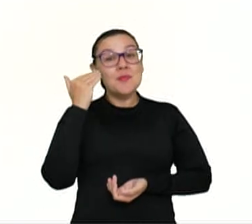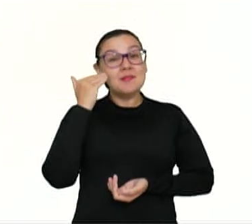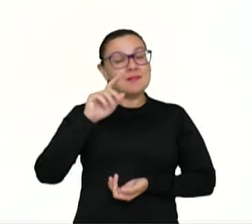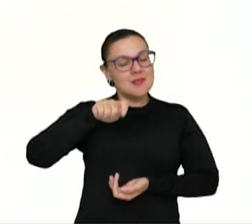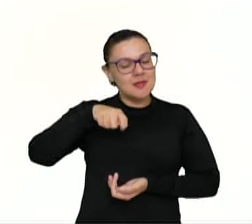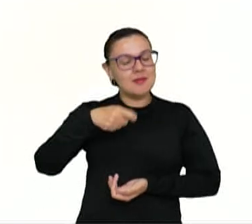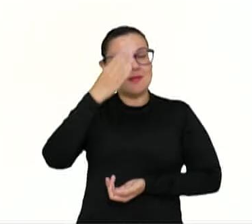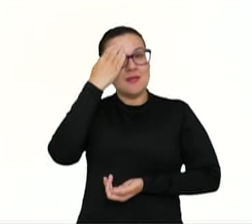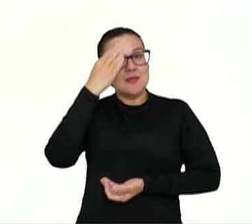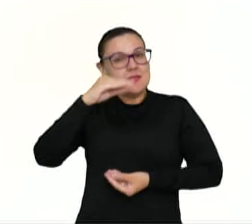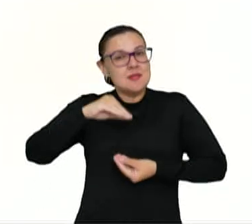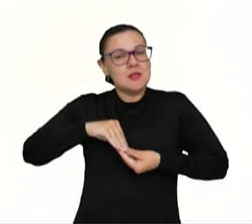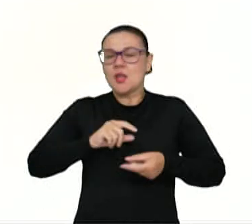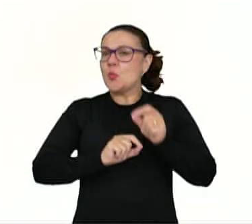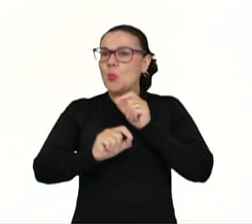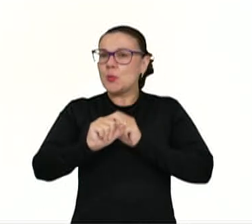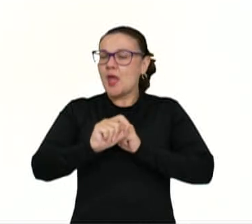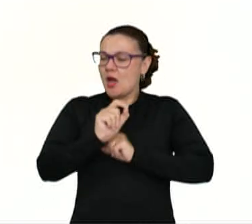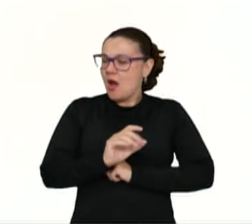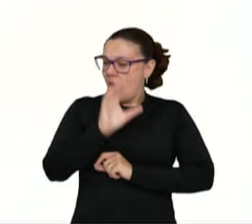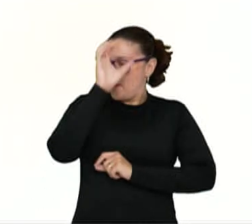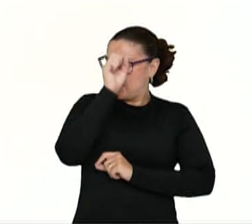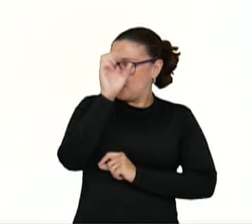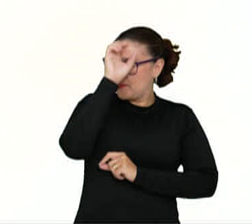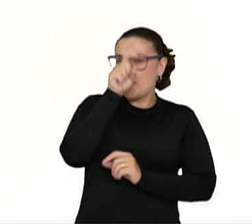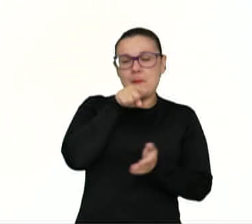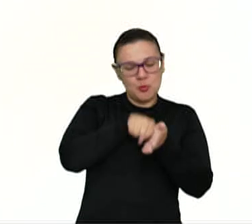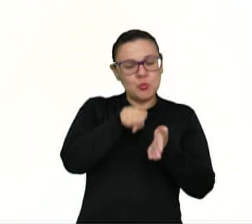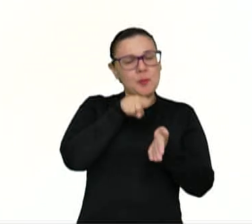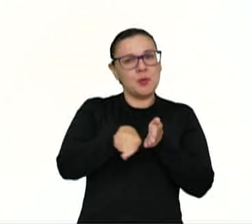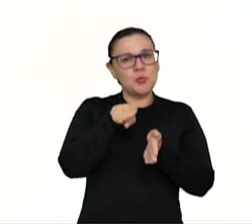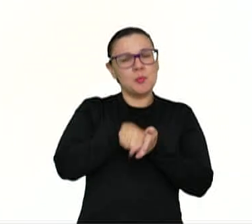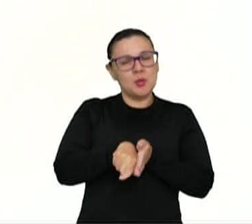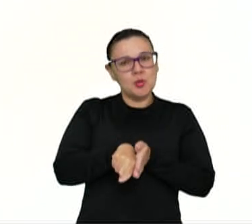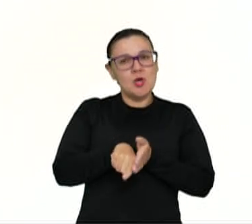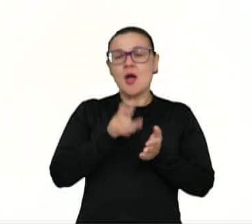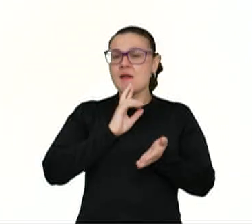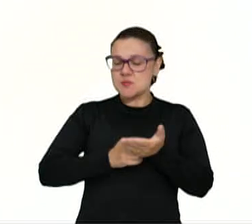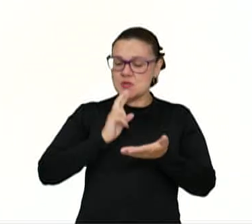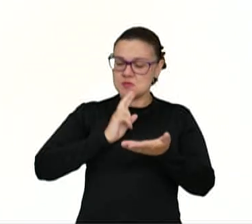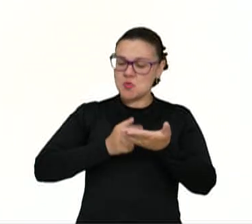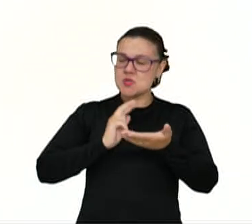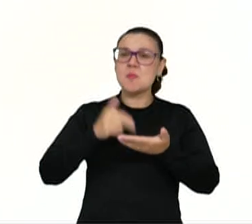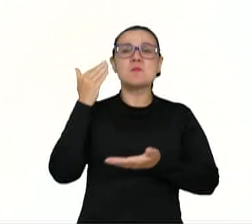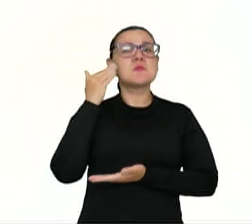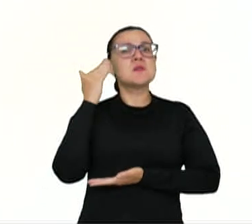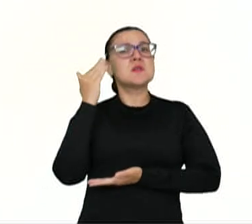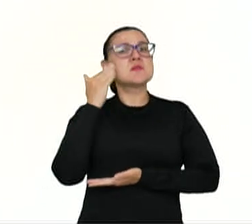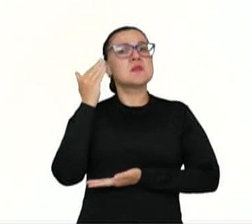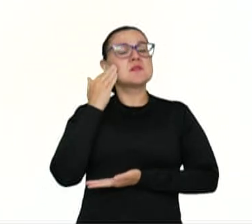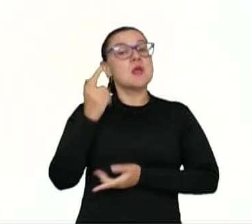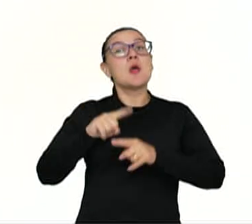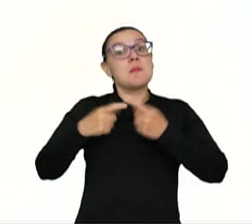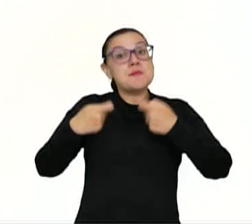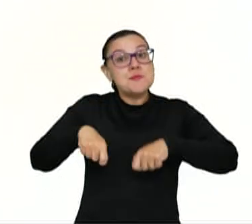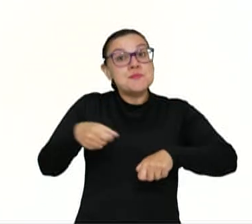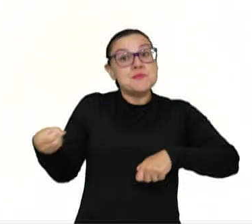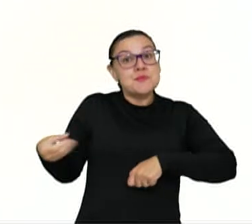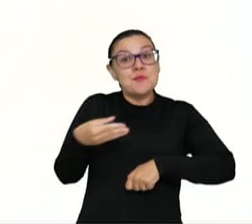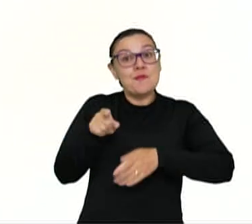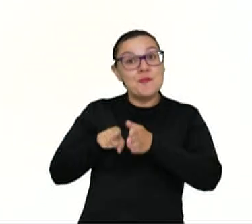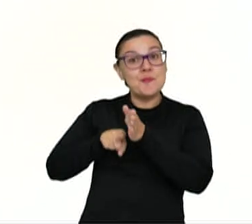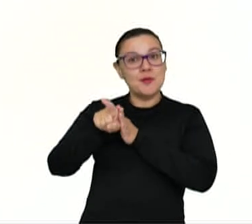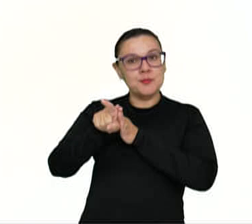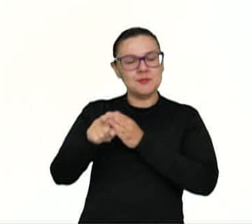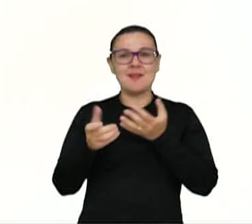compreender, né, do Armandinho, compreender que aprender algo é mais do que saber as respostas, é sempre fazer novas perguntas.